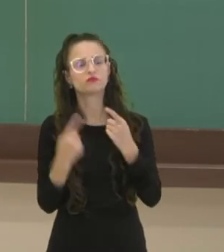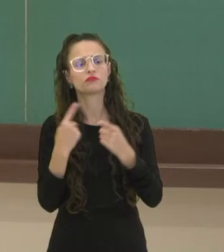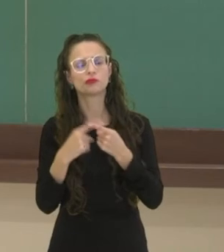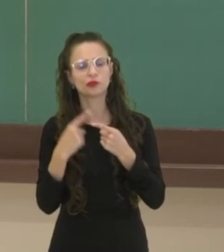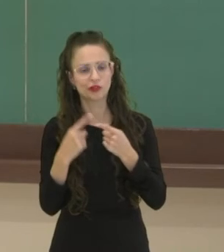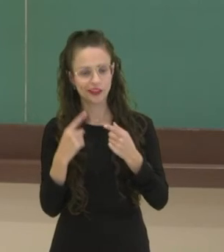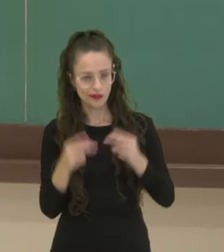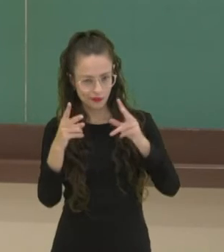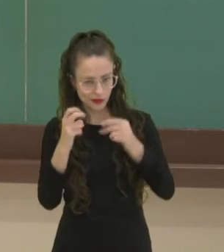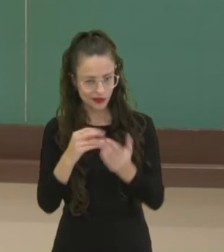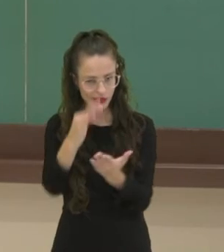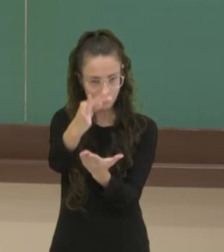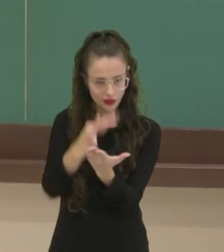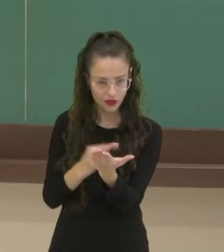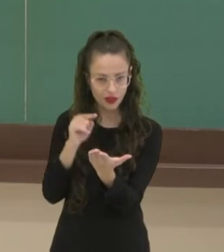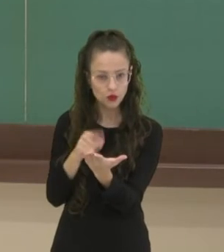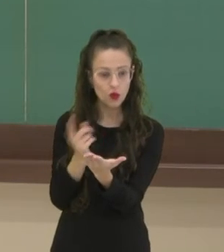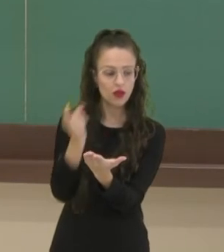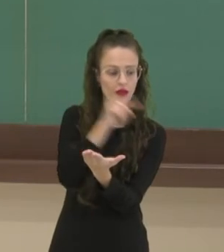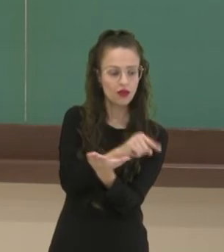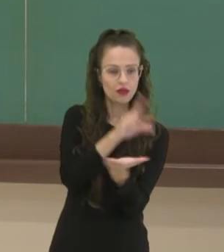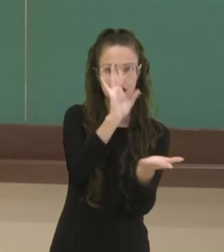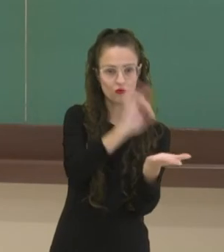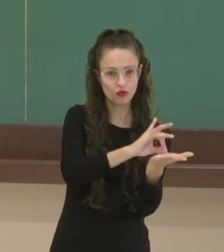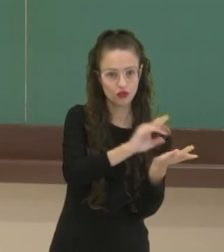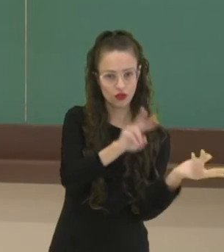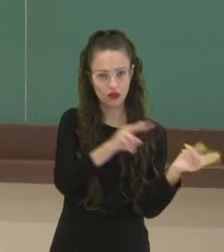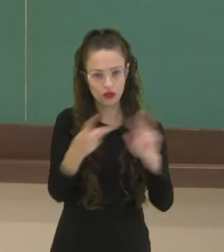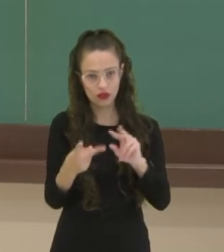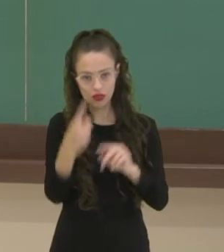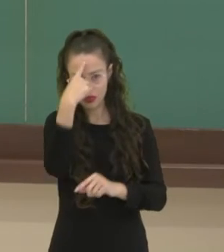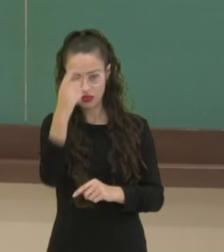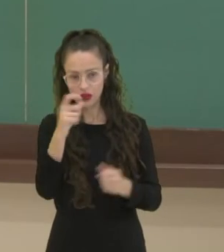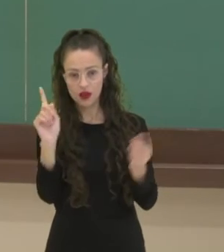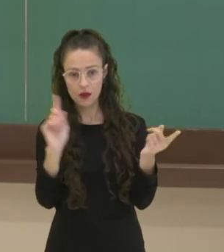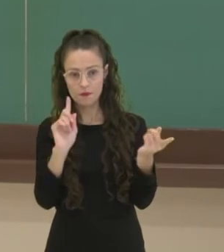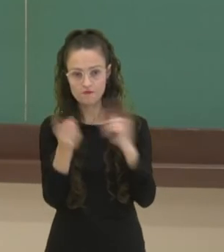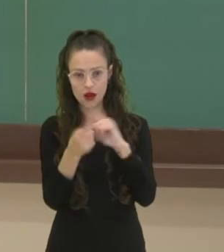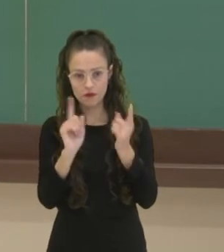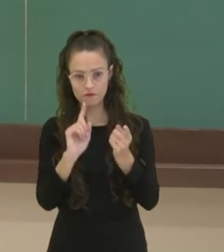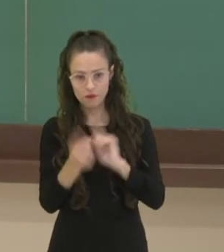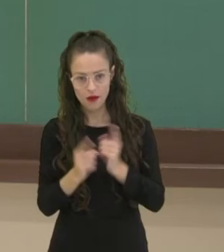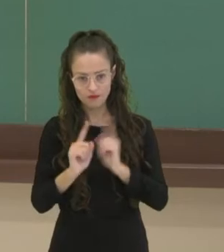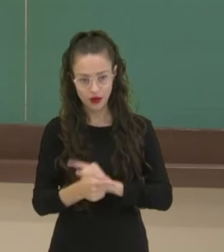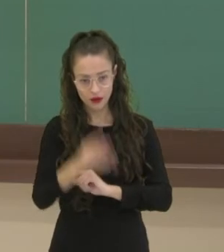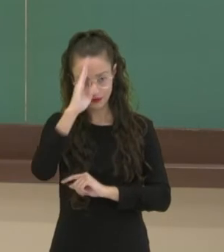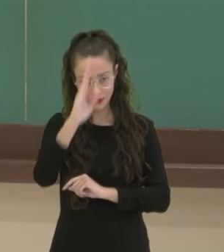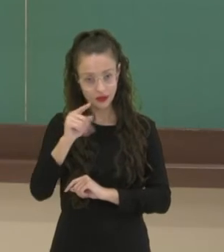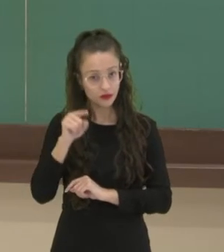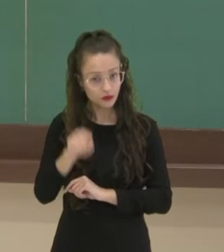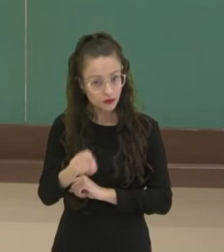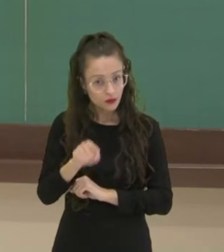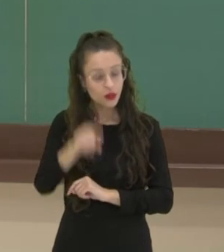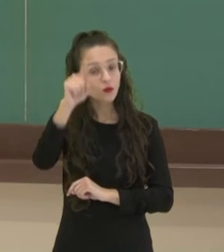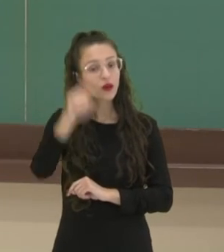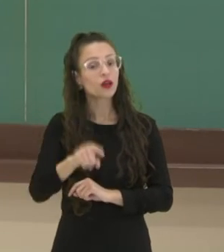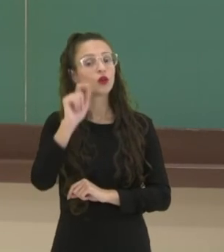Ele perverte a ideia do texto original. A ideia principal do texto de Veríssimo